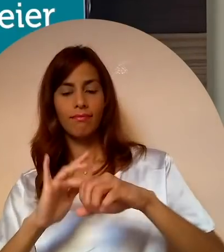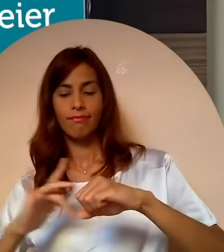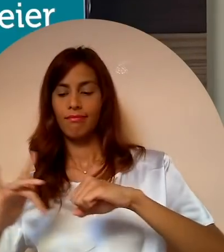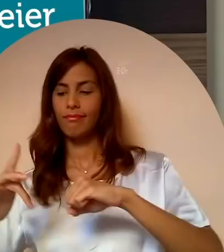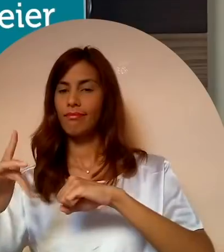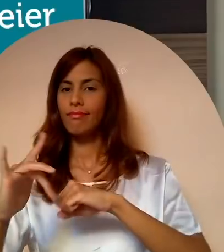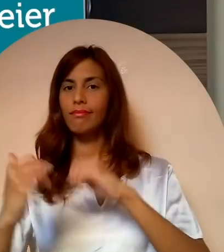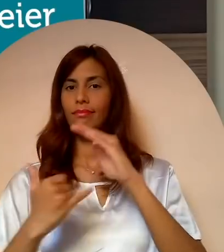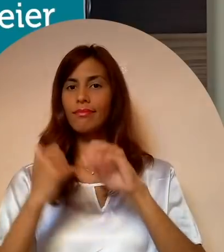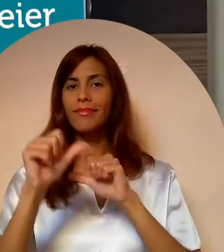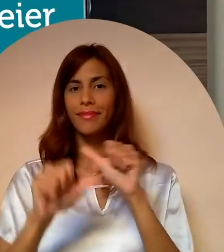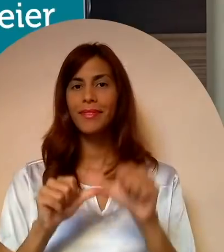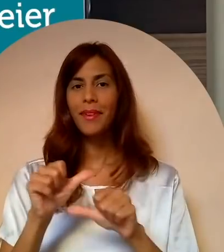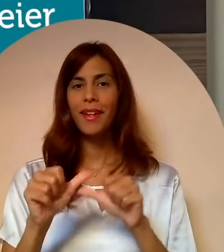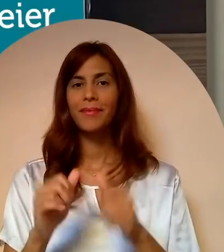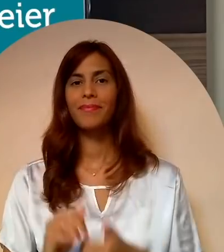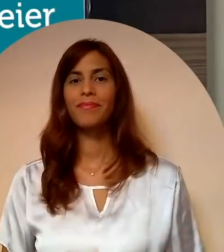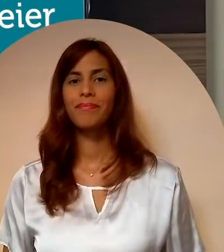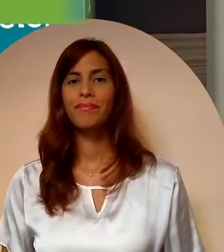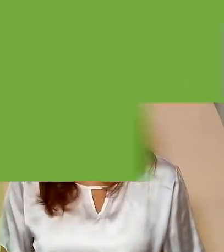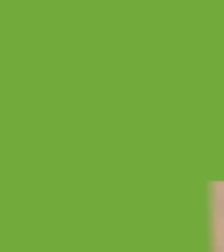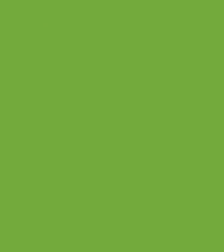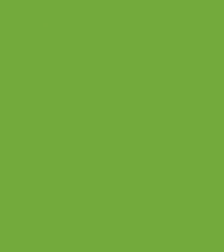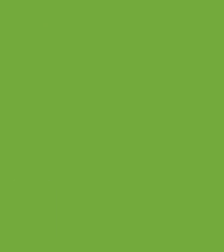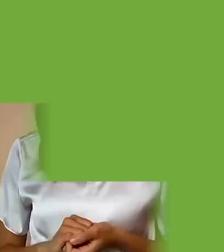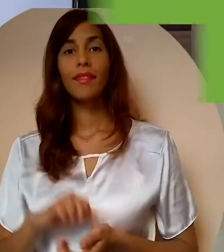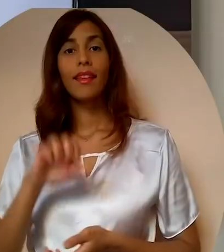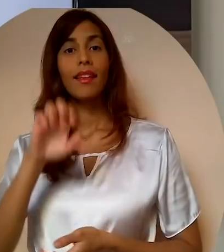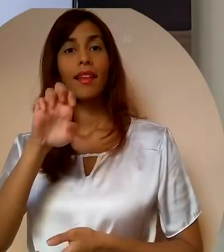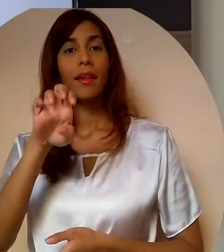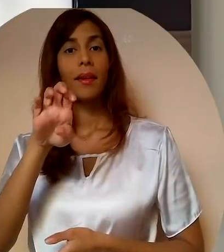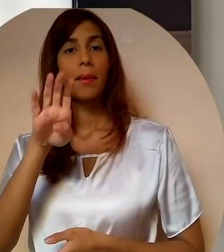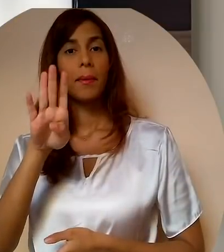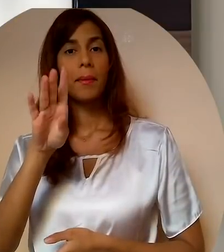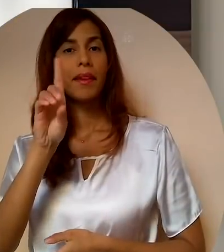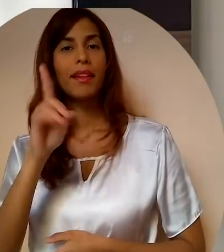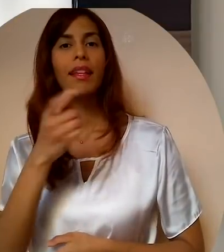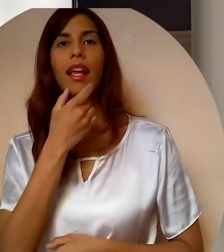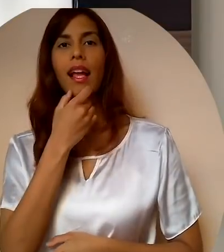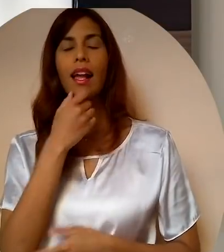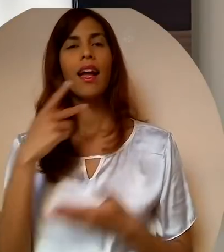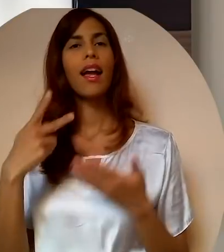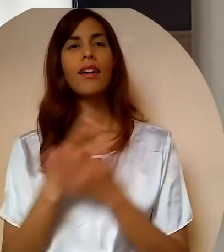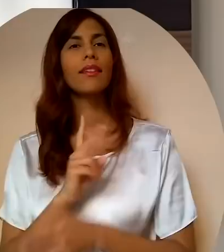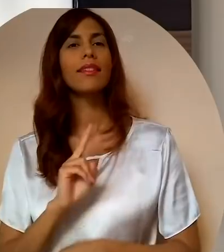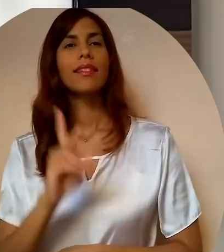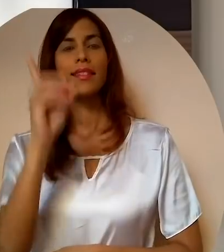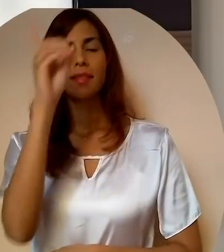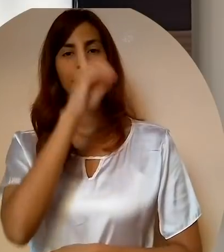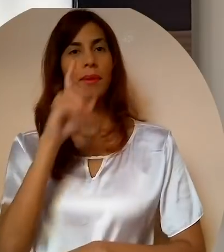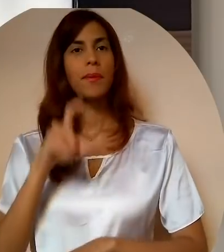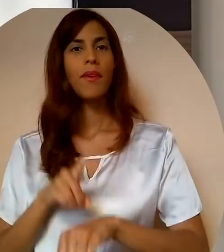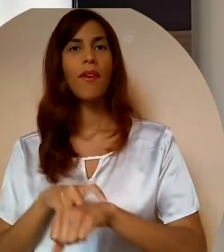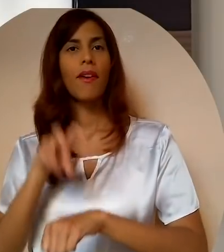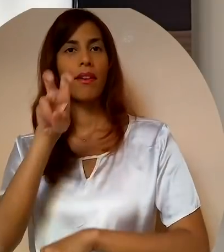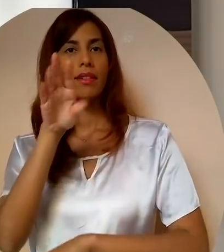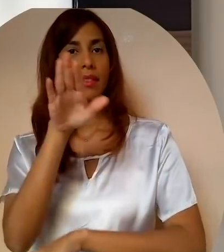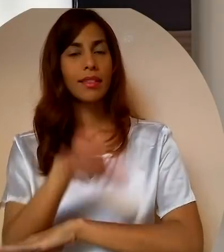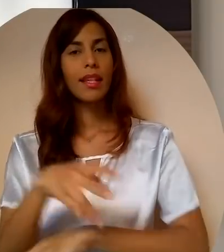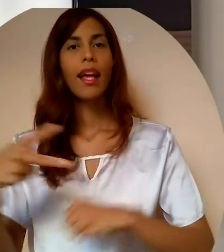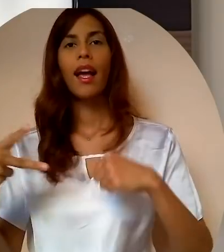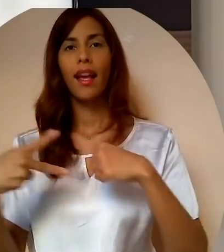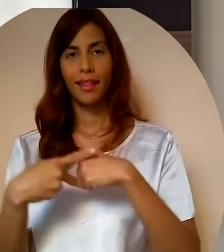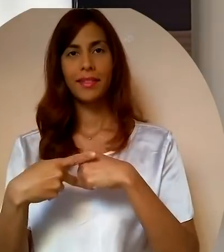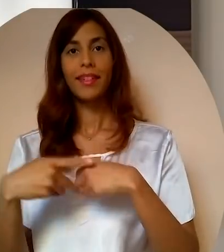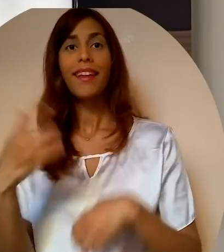doar, entre nas redes sociais do Instituto Transformar. A classe de estudo bíblico em inglês acontece aos domingos às